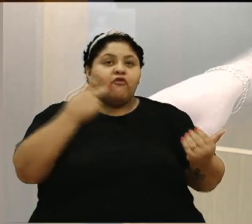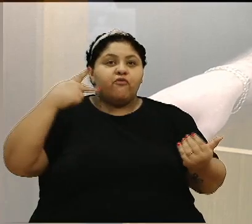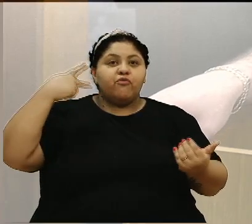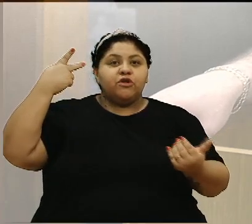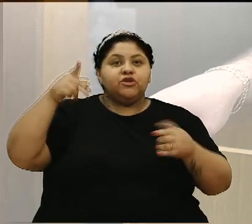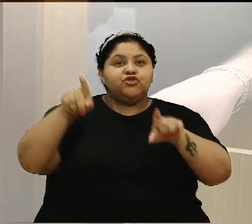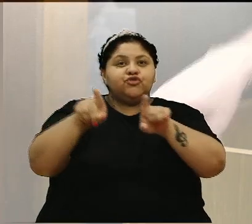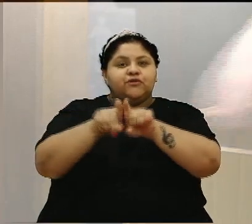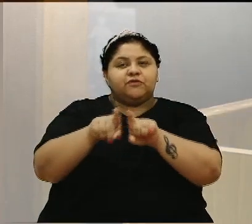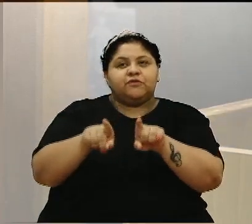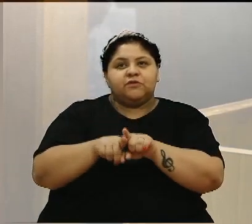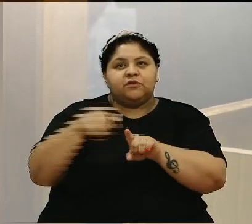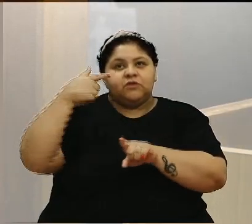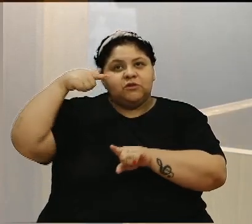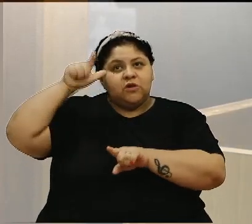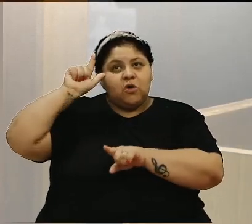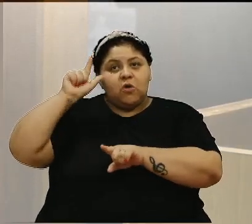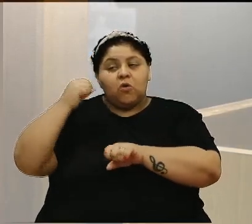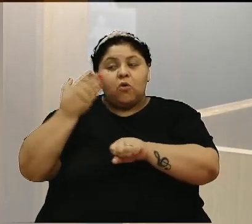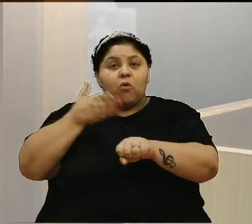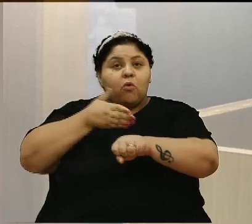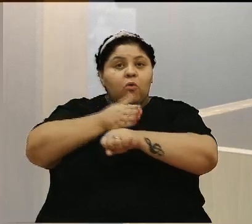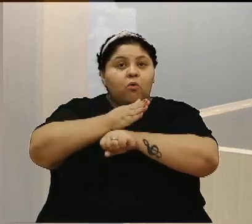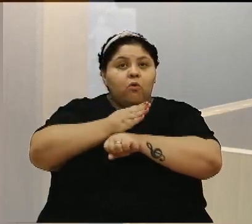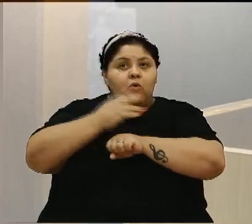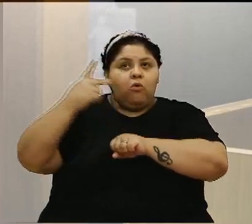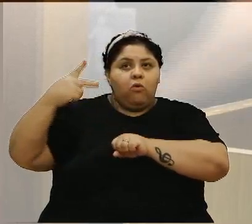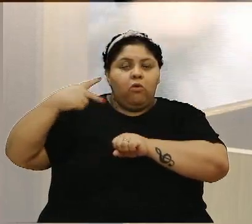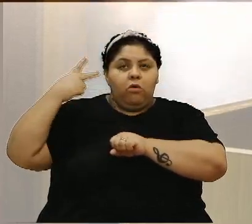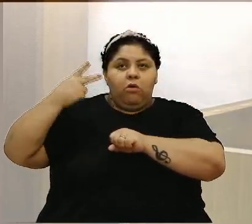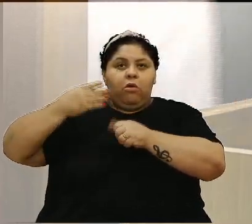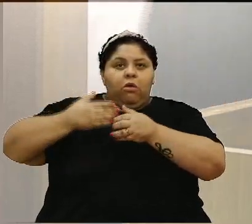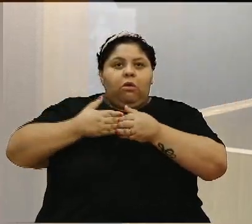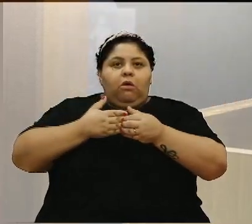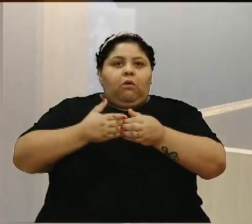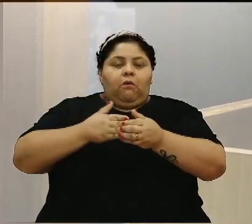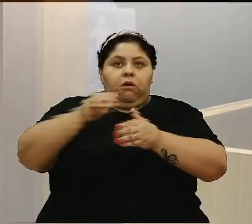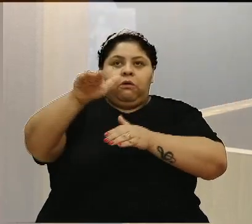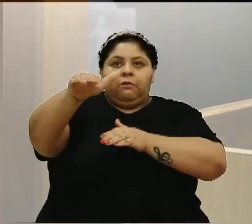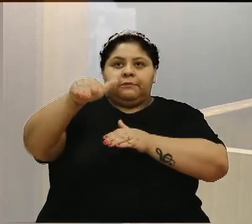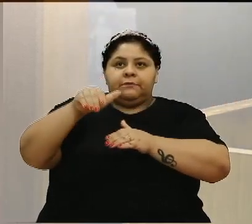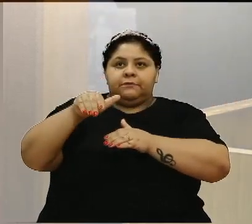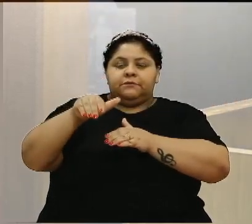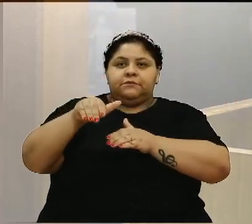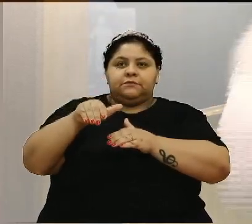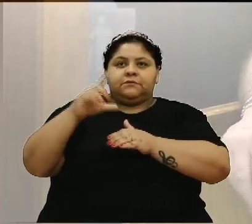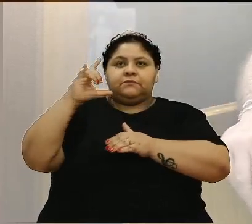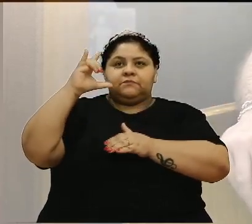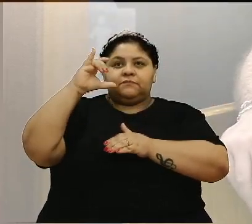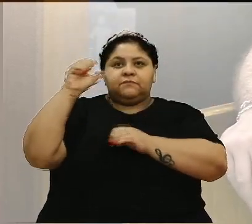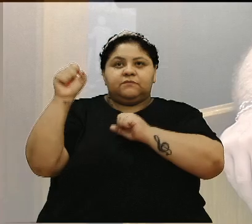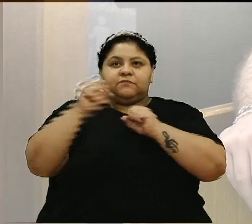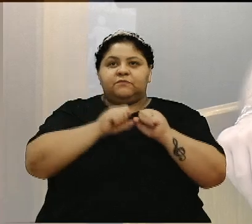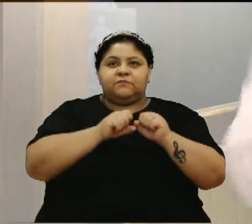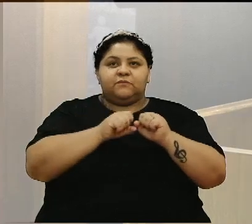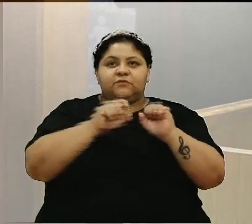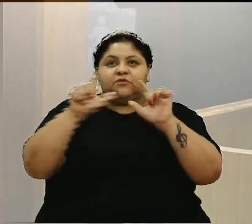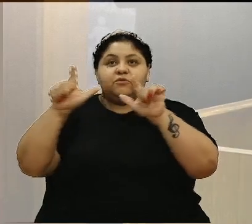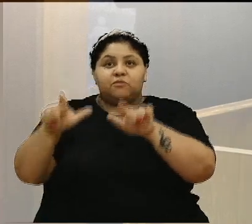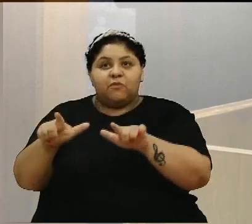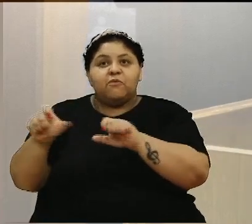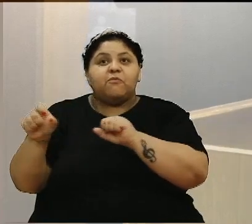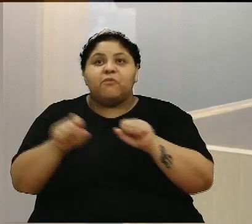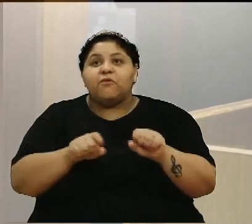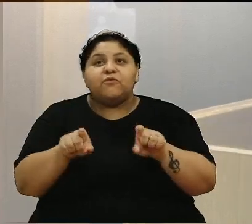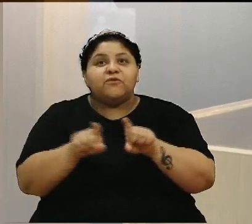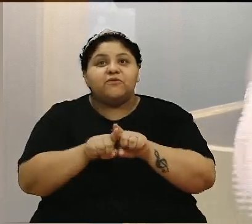ontem um dos que participaram do vereador Sombra me chamou no Instagram dizendo: eu estou aqui, posso ir no teu gabinete? Eu disse: